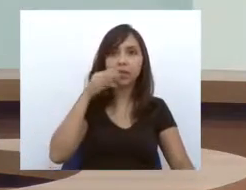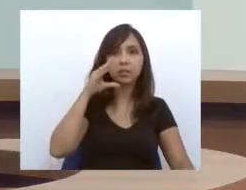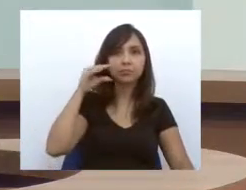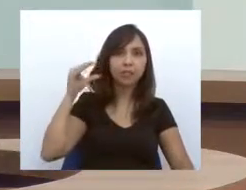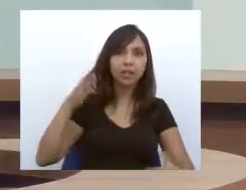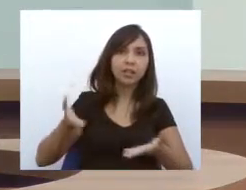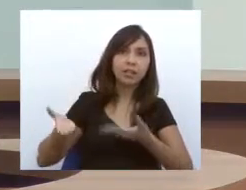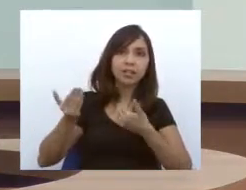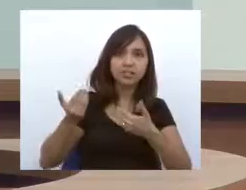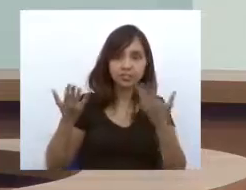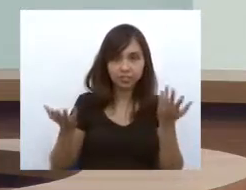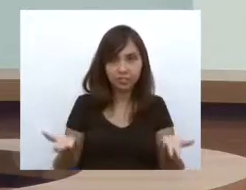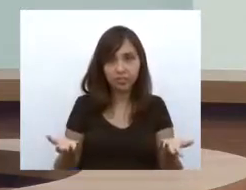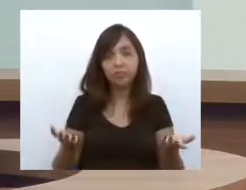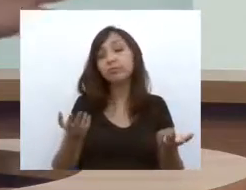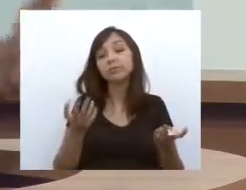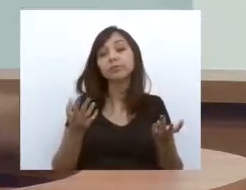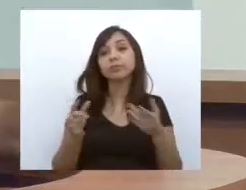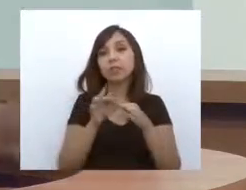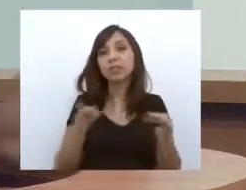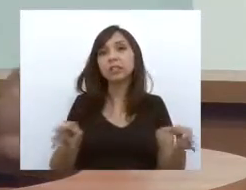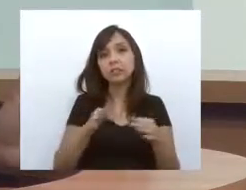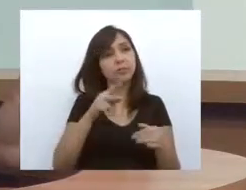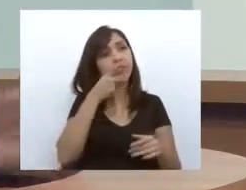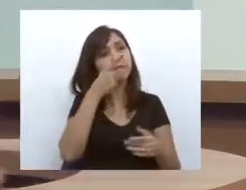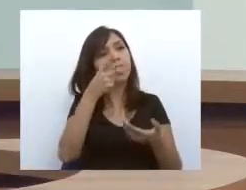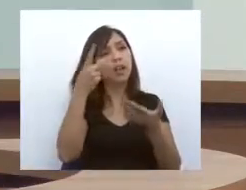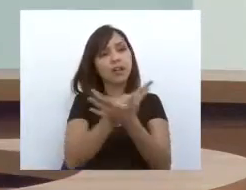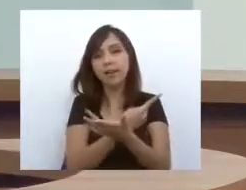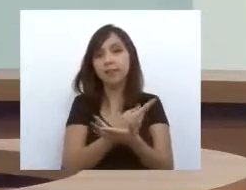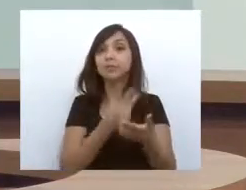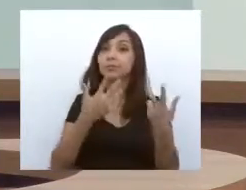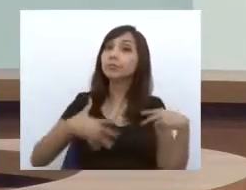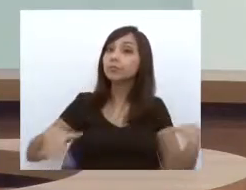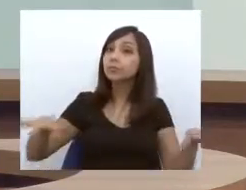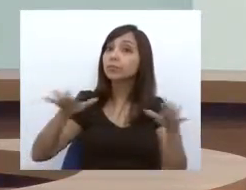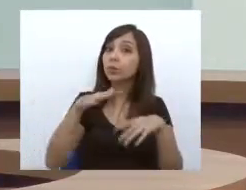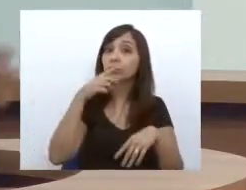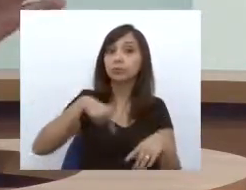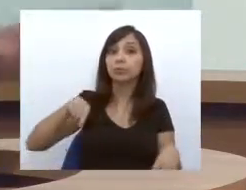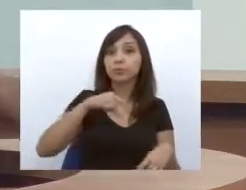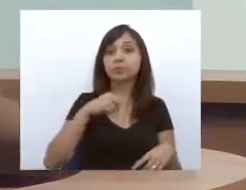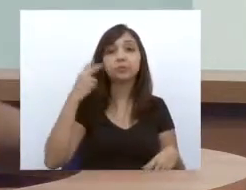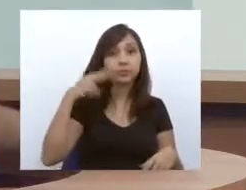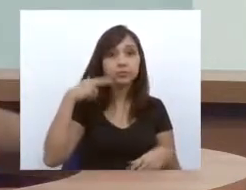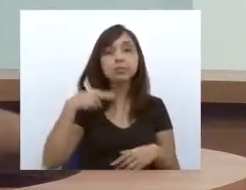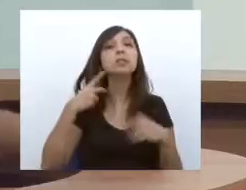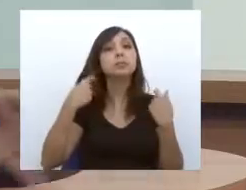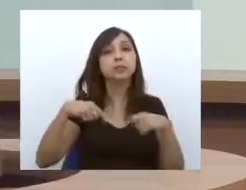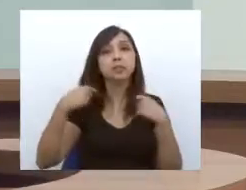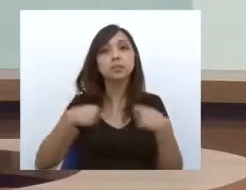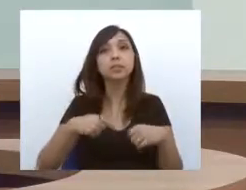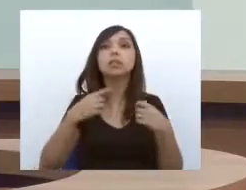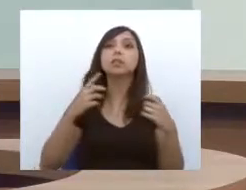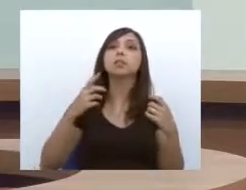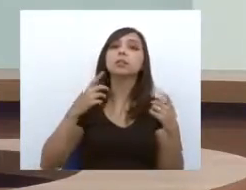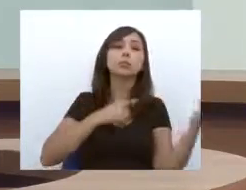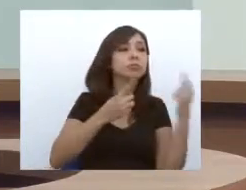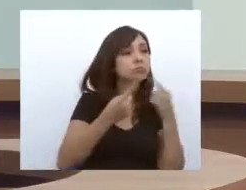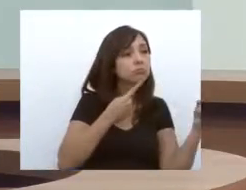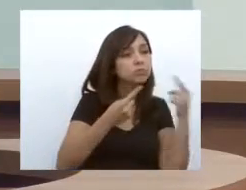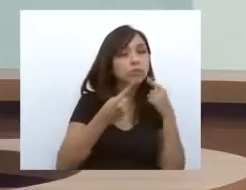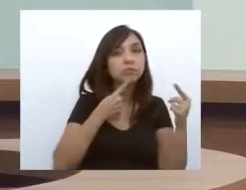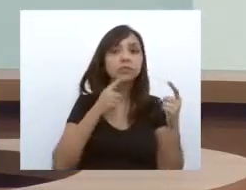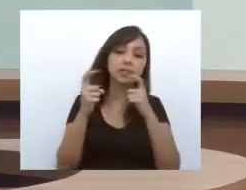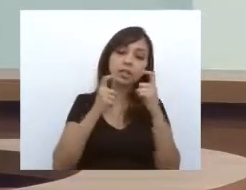tudo isso. Não é simplesmente falar que está errado isso ou aquilo. Eu acho que todos nós, como os vereadores, nós temos que ter condição de articular